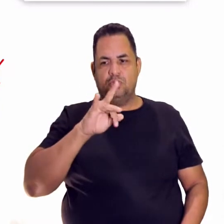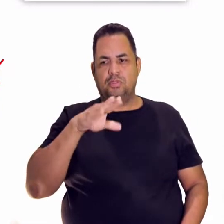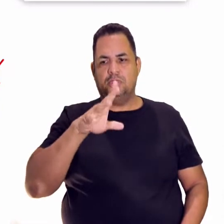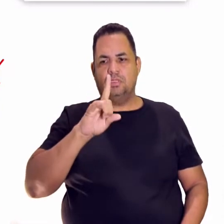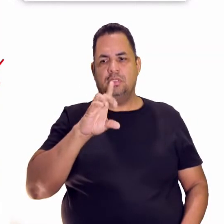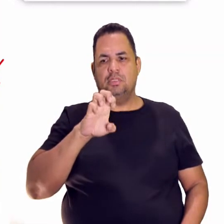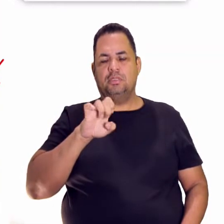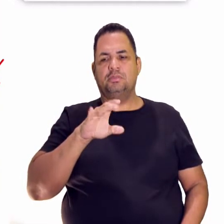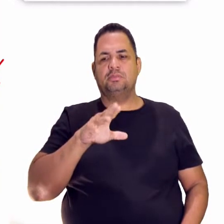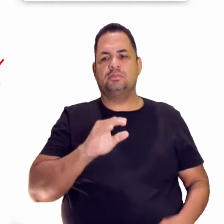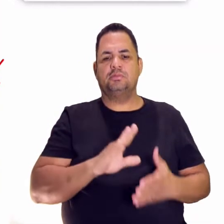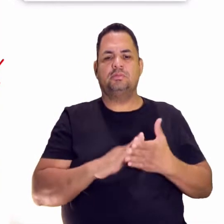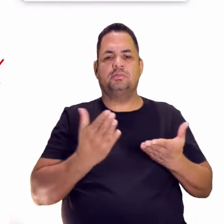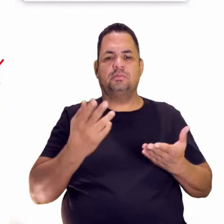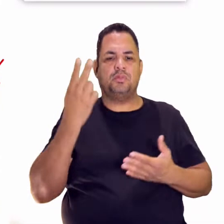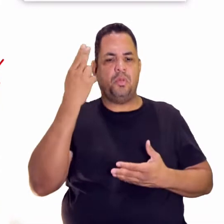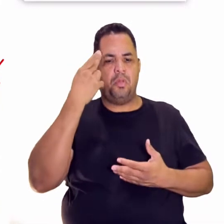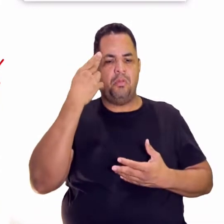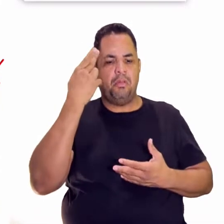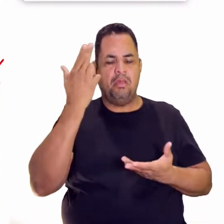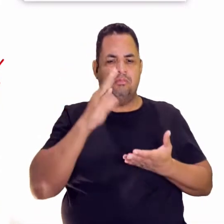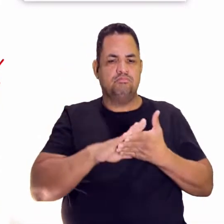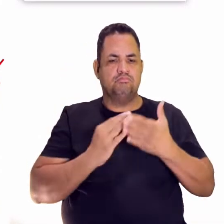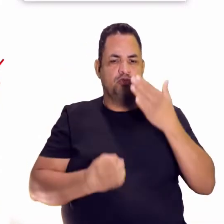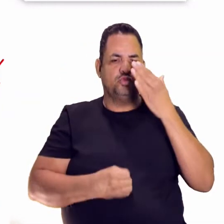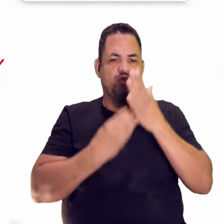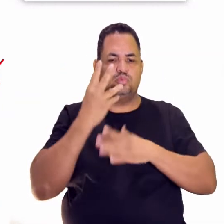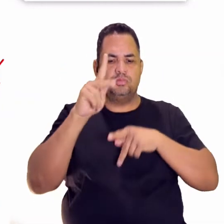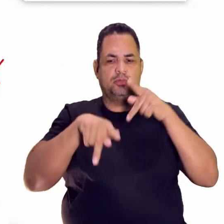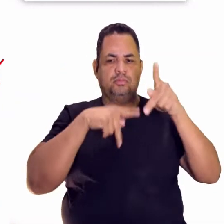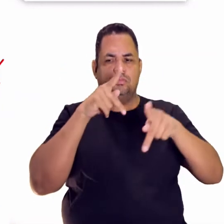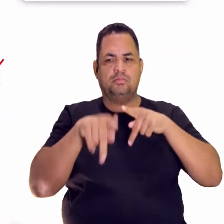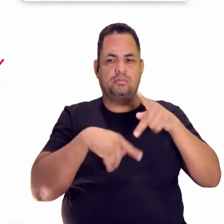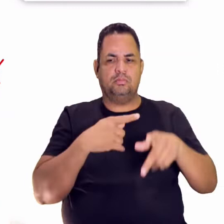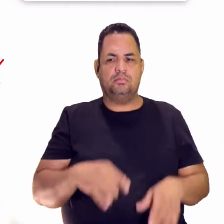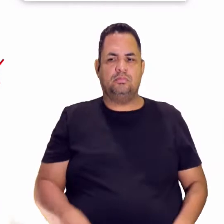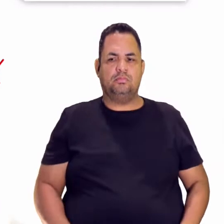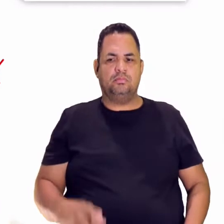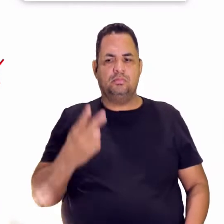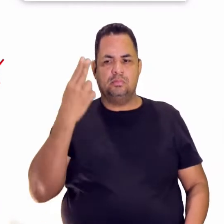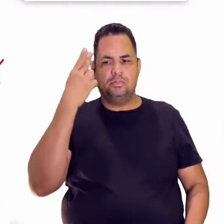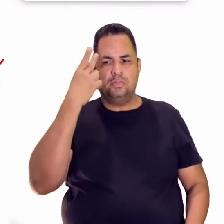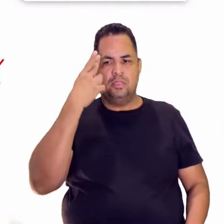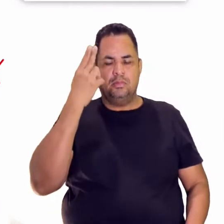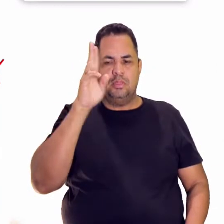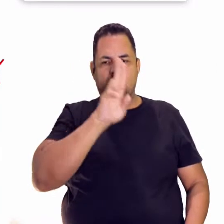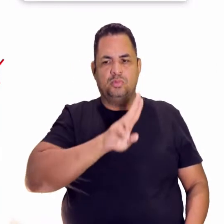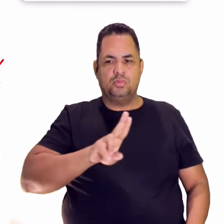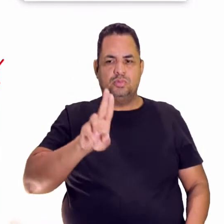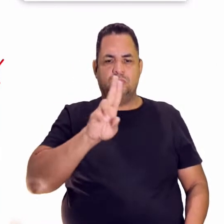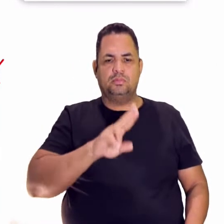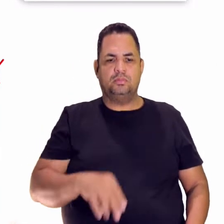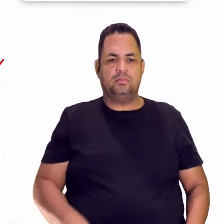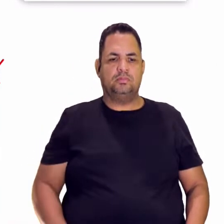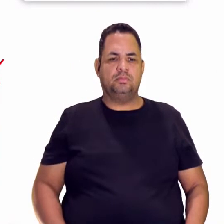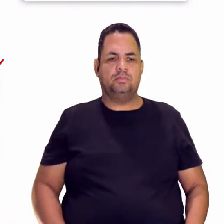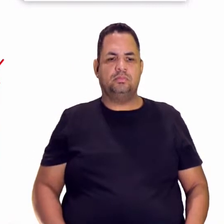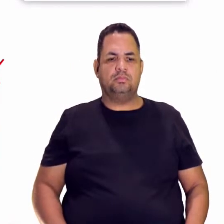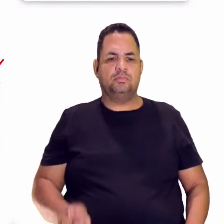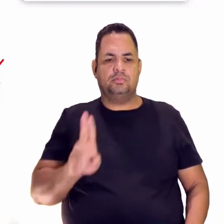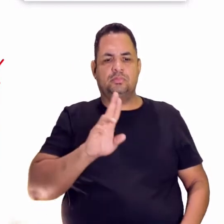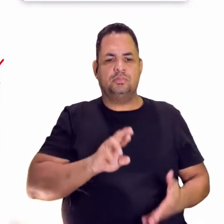povo, é aquilo que nasce no povo, né? Que é o uso comum. E o uso de